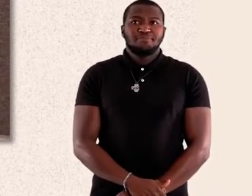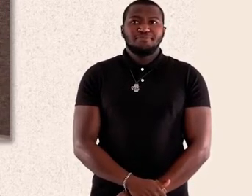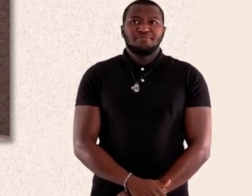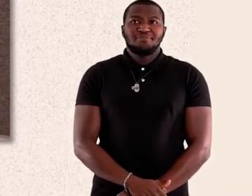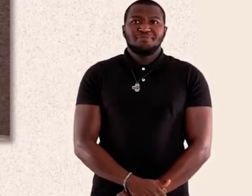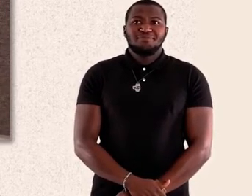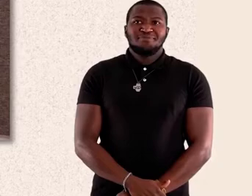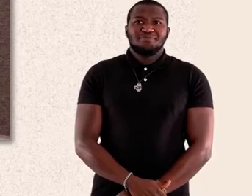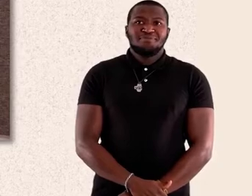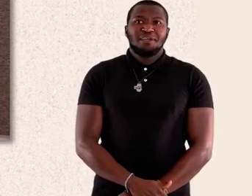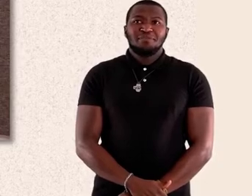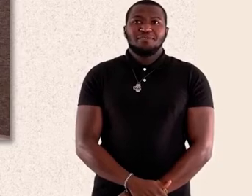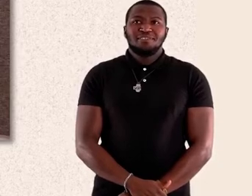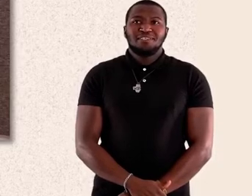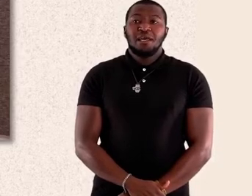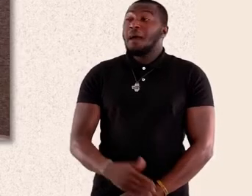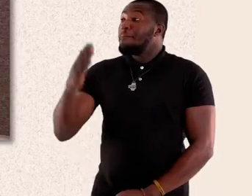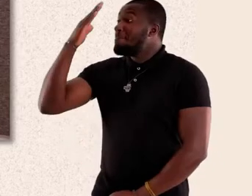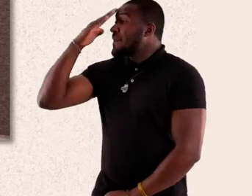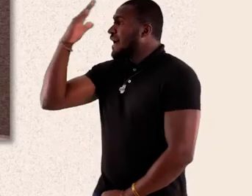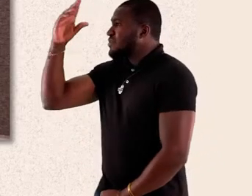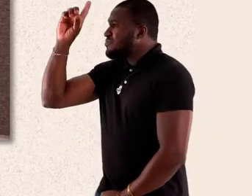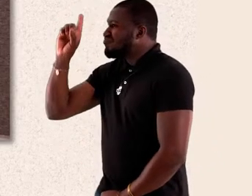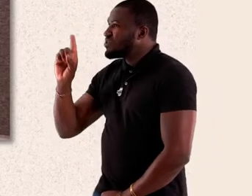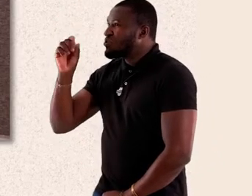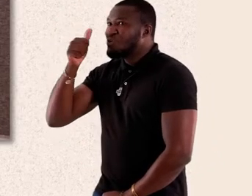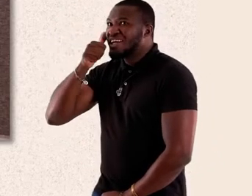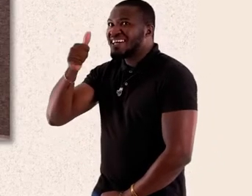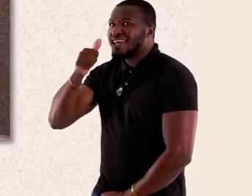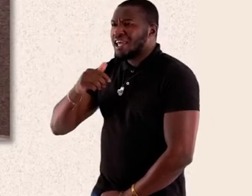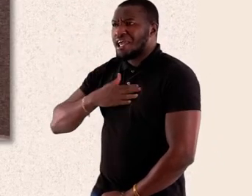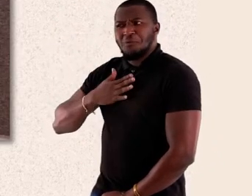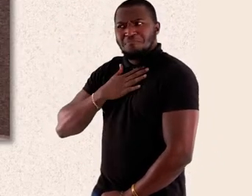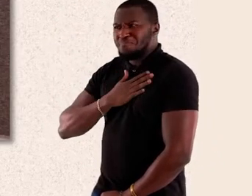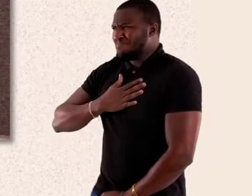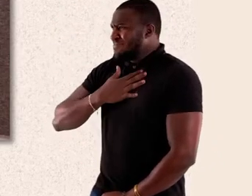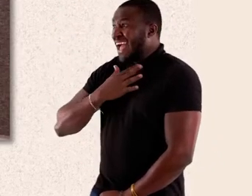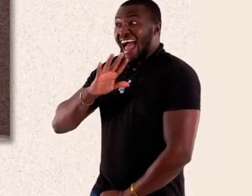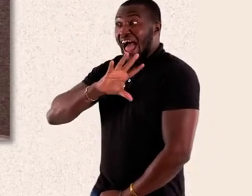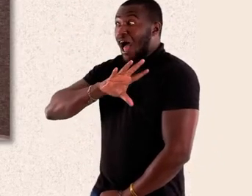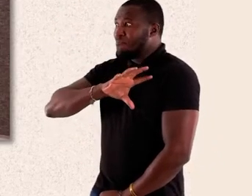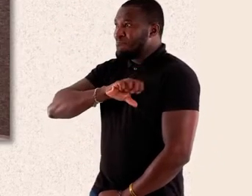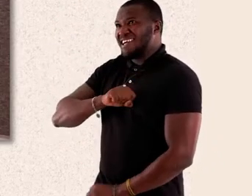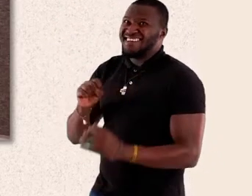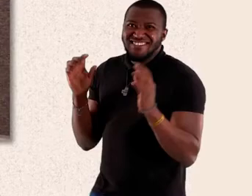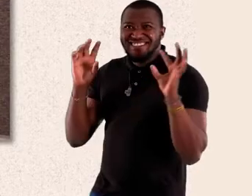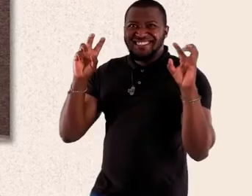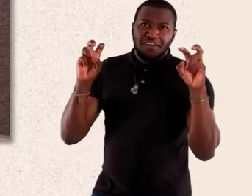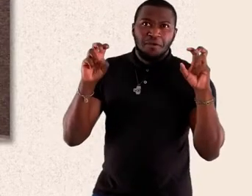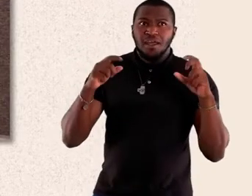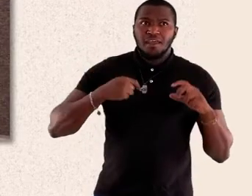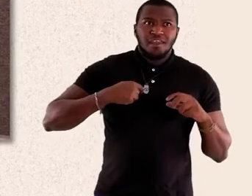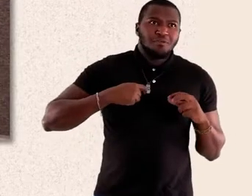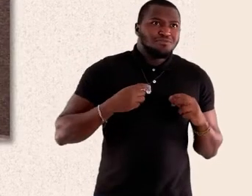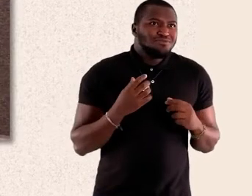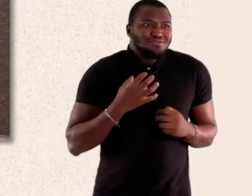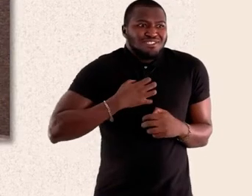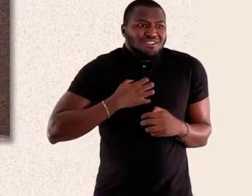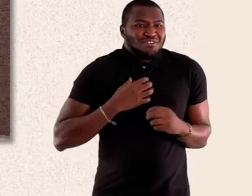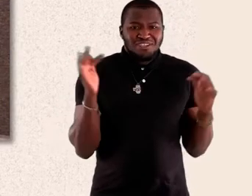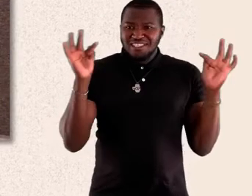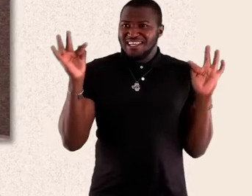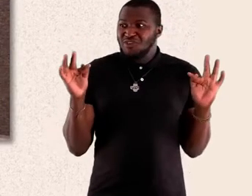e foi obrigada a doutora Adorei eu pessoalmente amo essa temática eu acho Fantástico quando a gente